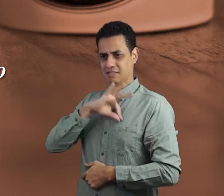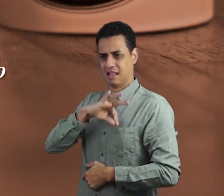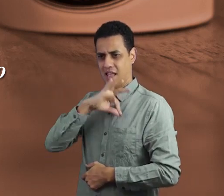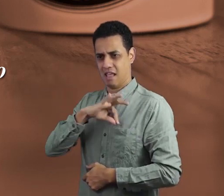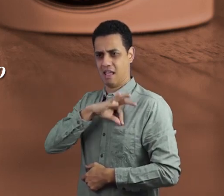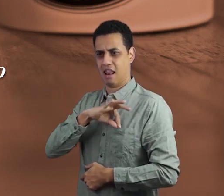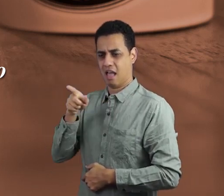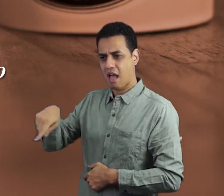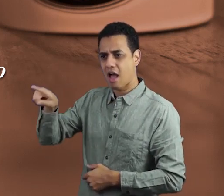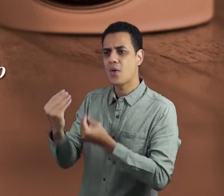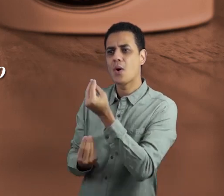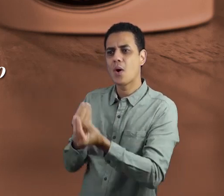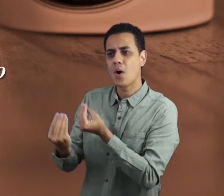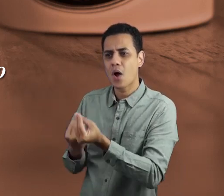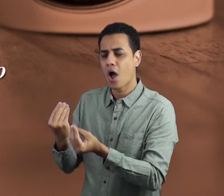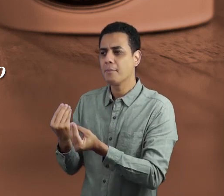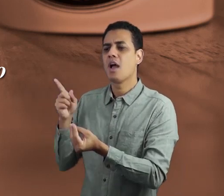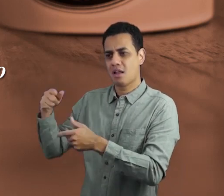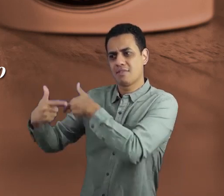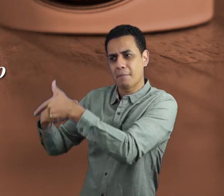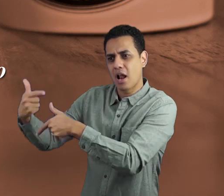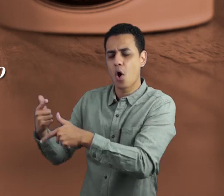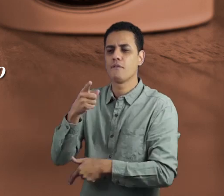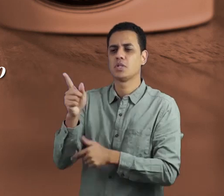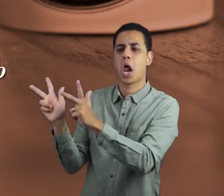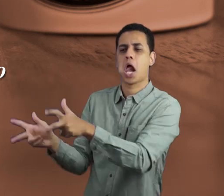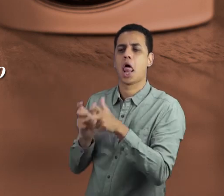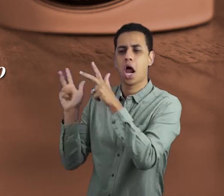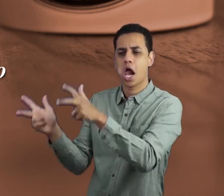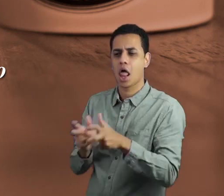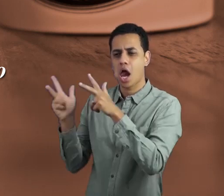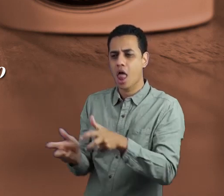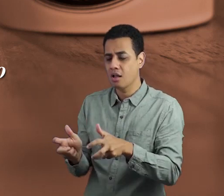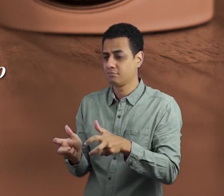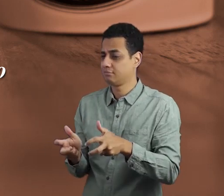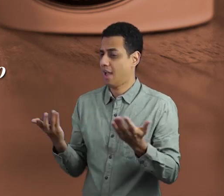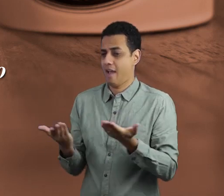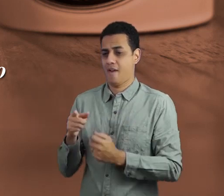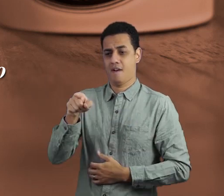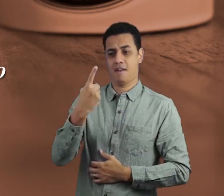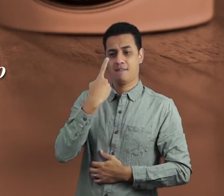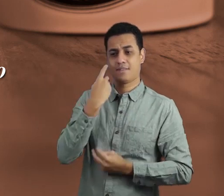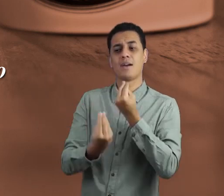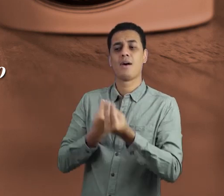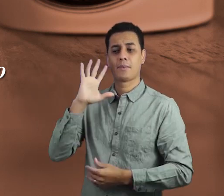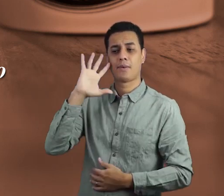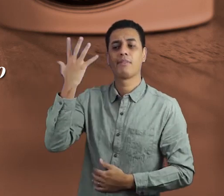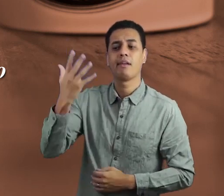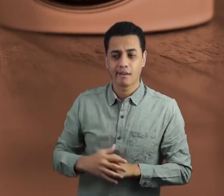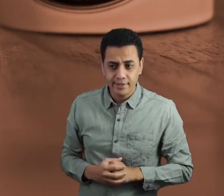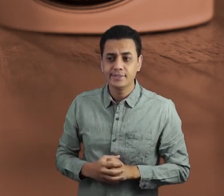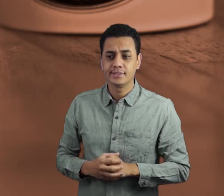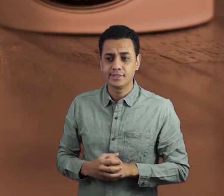dos trabalhadores que ceifaram os seus campos e que vocês retiveram com fraude está clamando contra